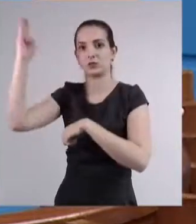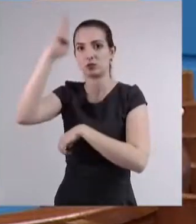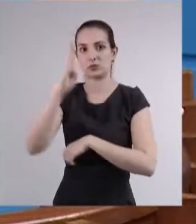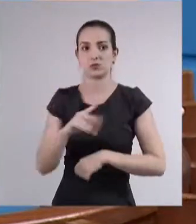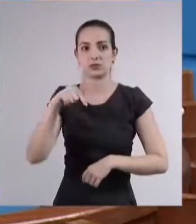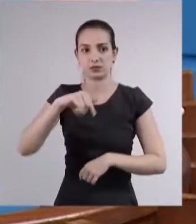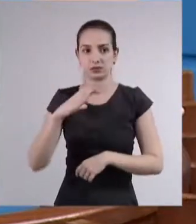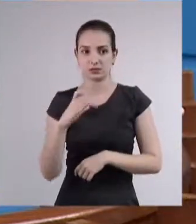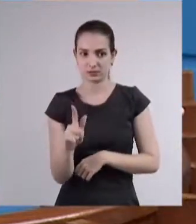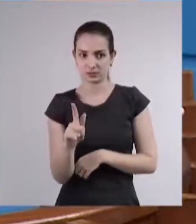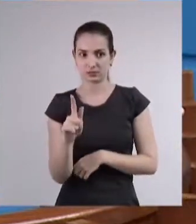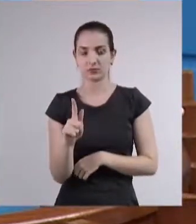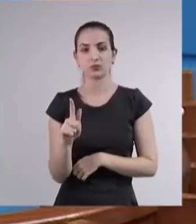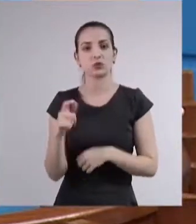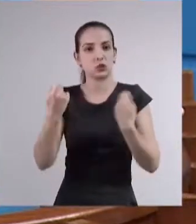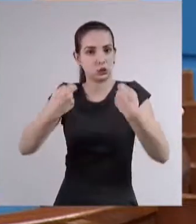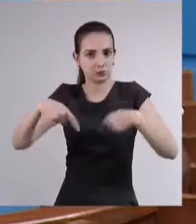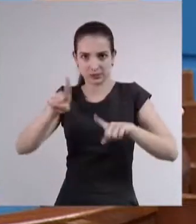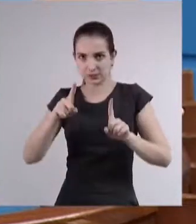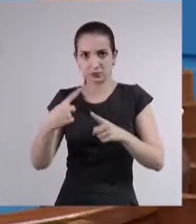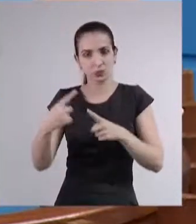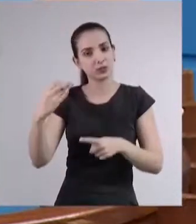tem, né? Então aqui não vai precisar.